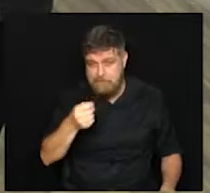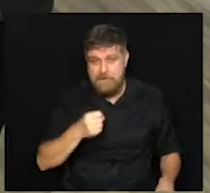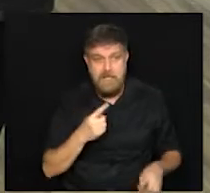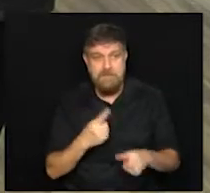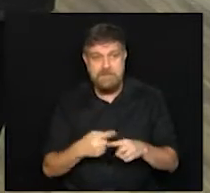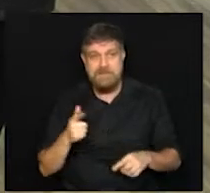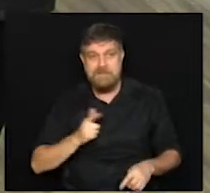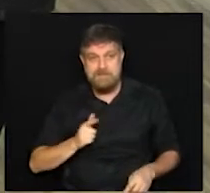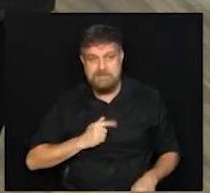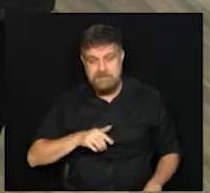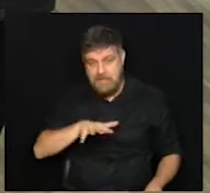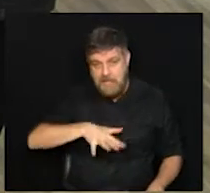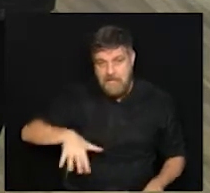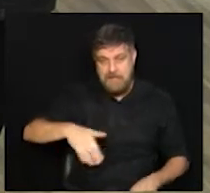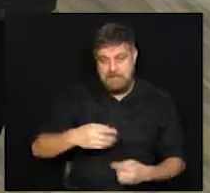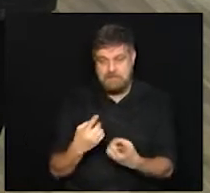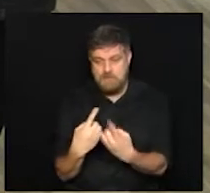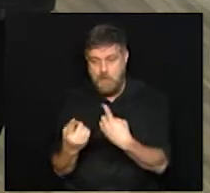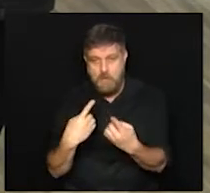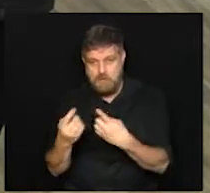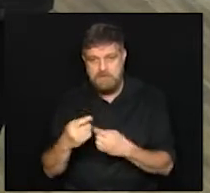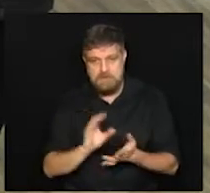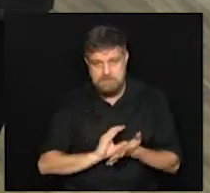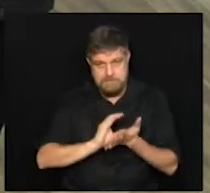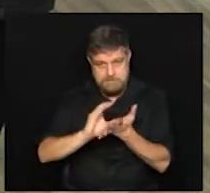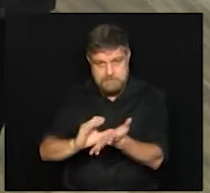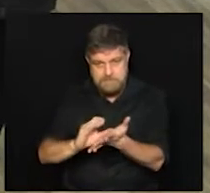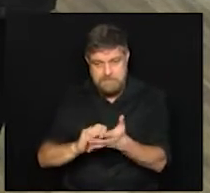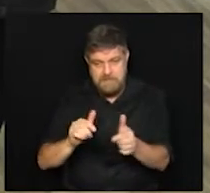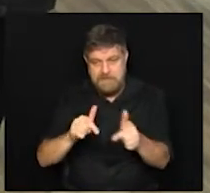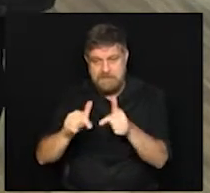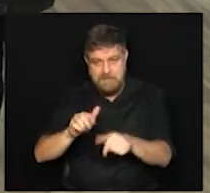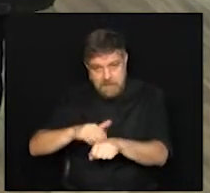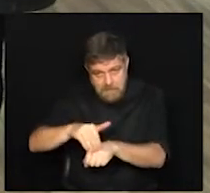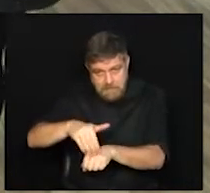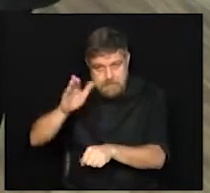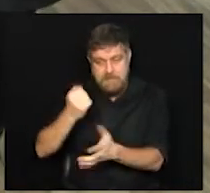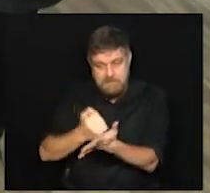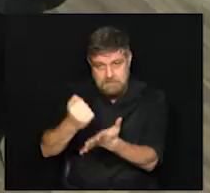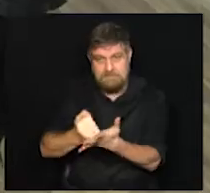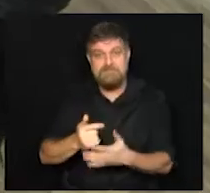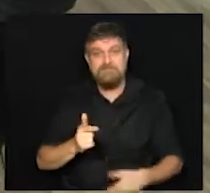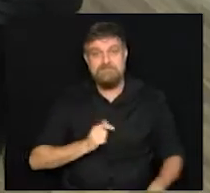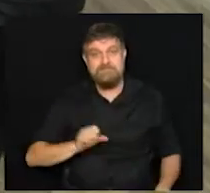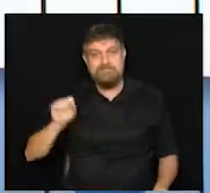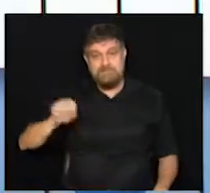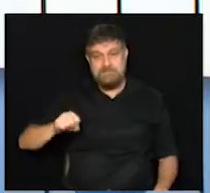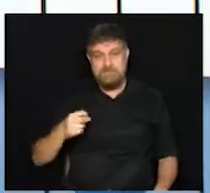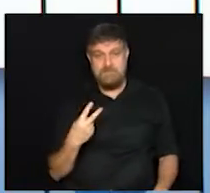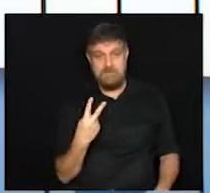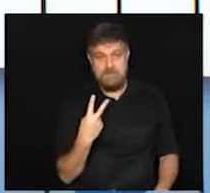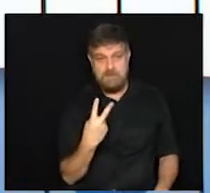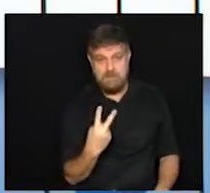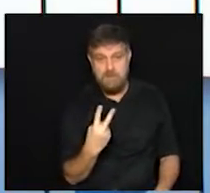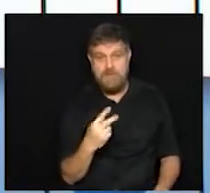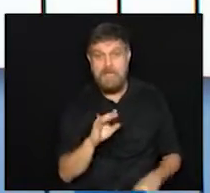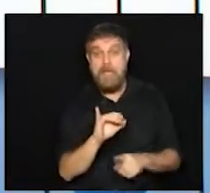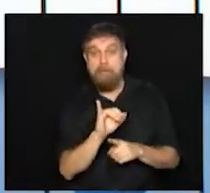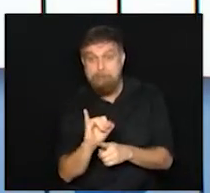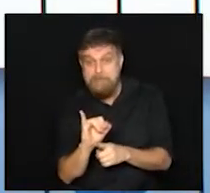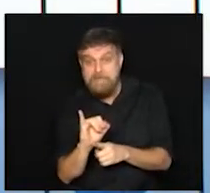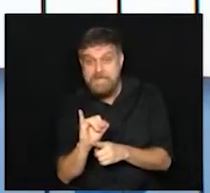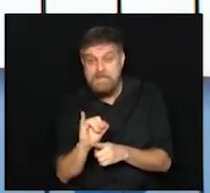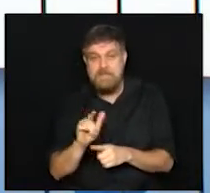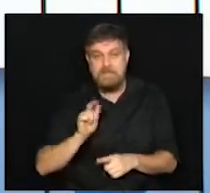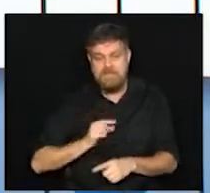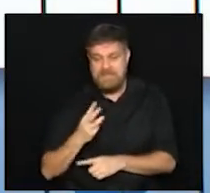tem investimento nas rodovias e com isso geração de emprego. Isso mesmo, são 2 bilhões e